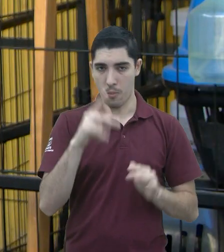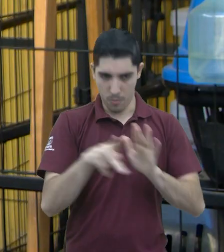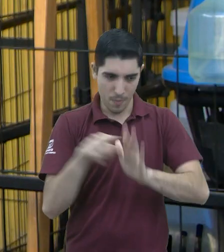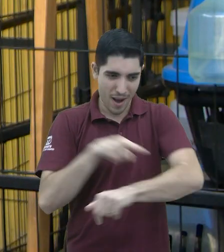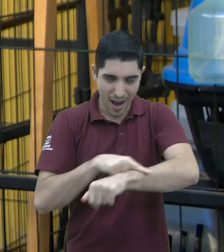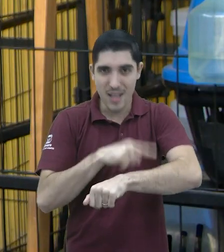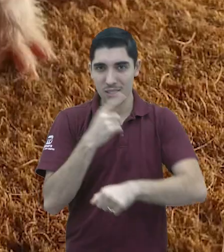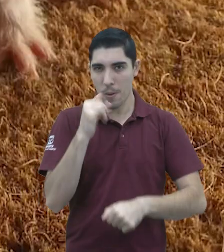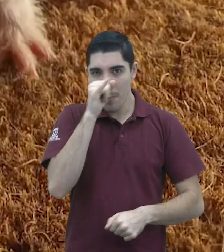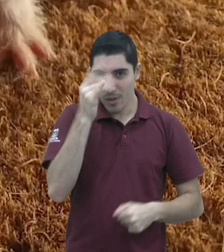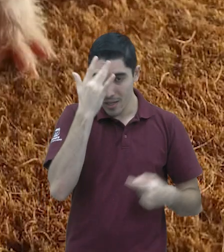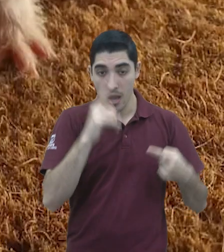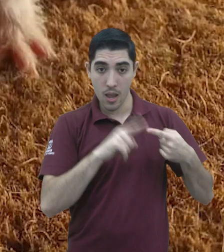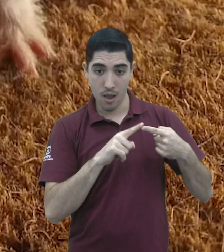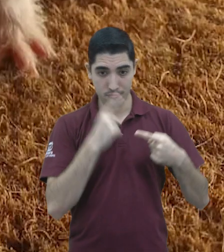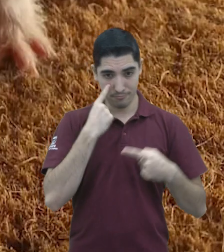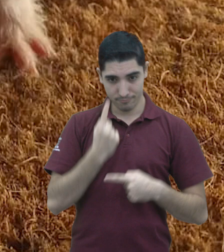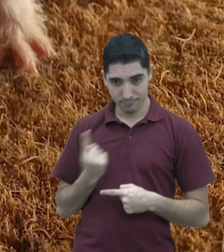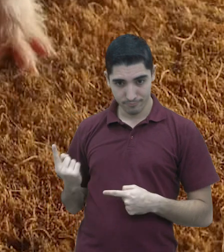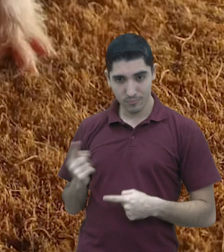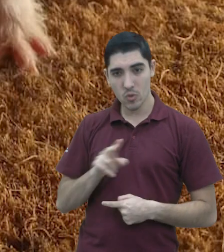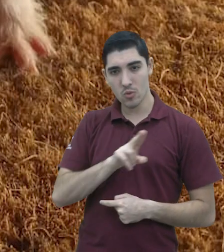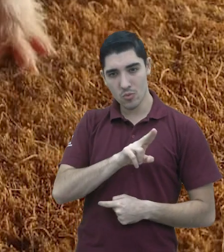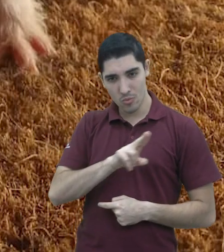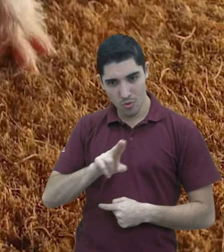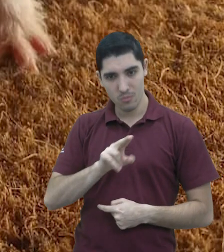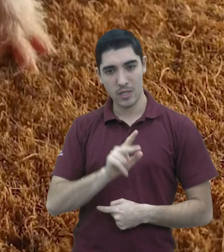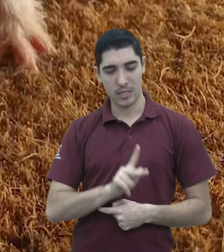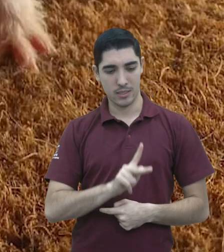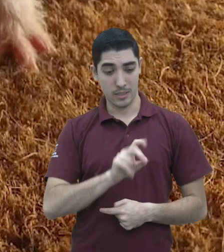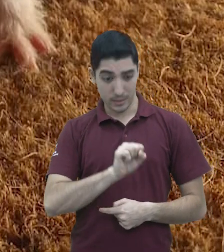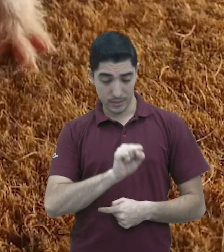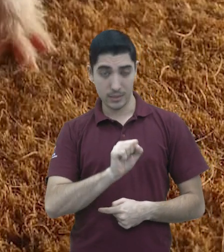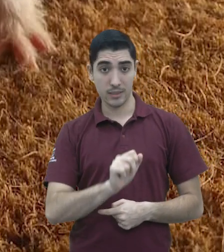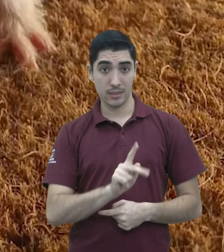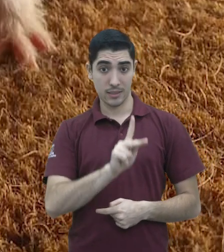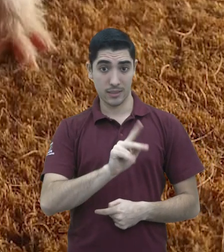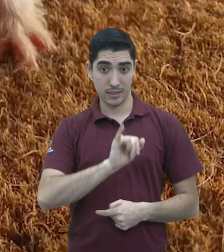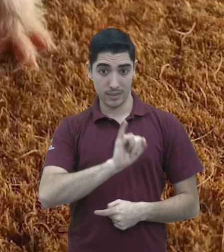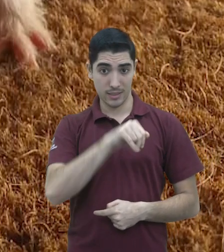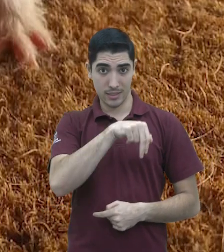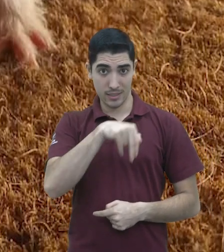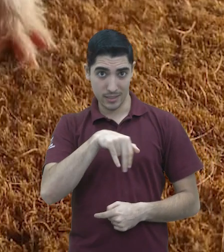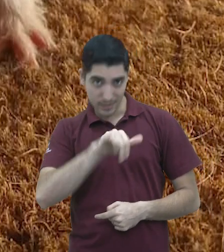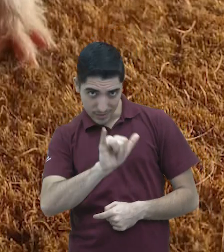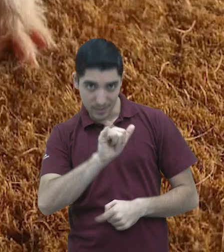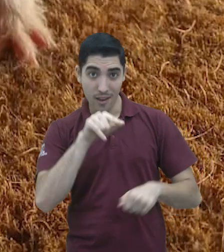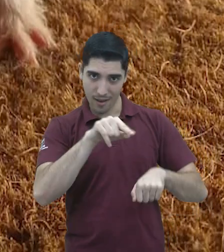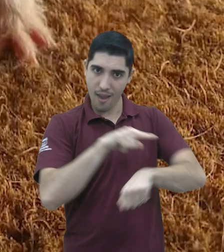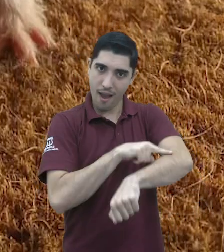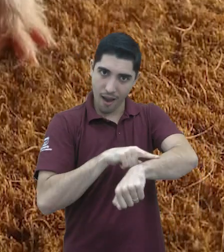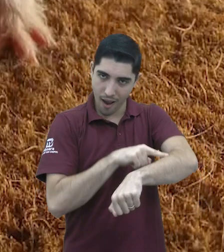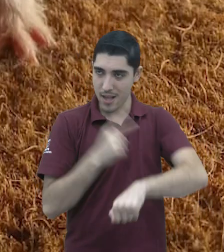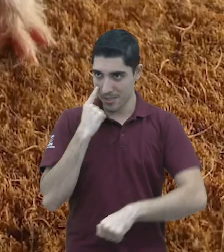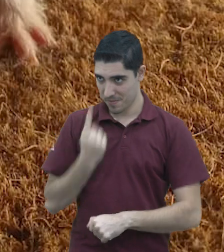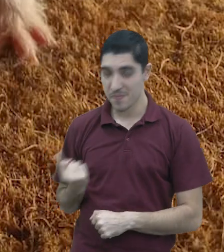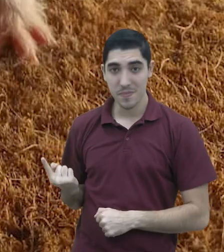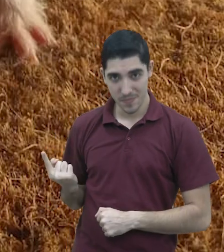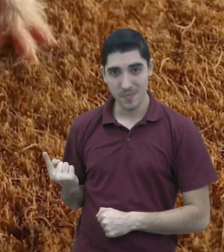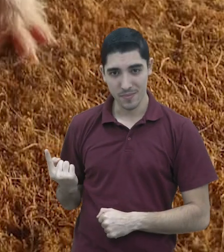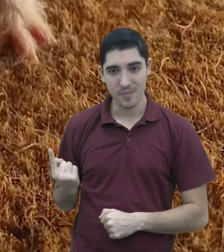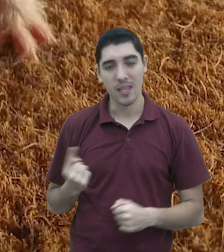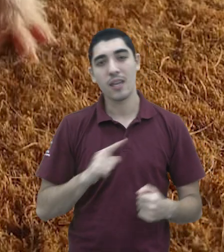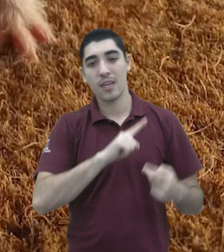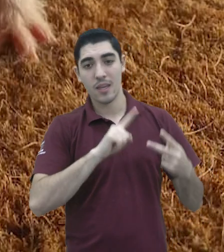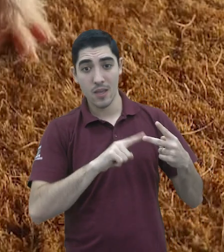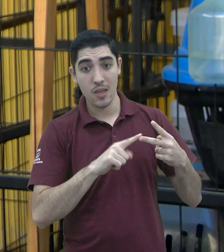Índia que não tem pelo. Os skinnies, que são eles que tem um pouquinho de pelo só nessa parte na região da narina e nas